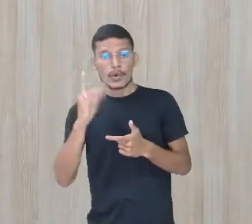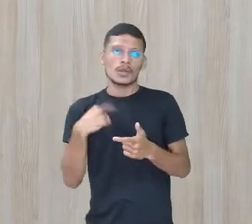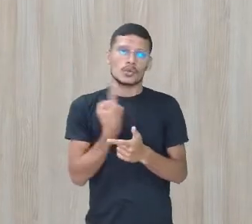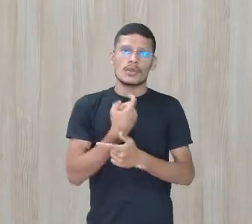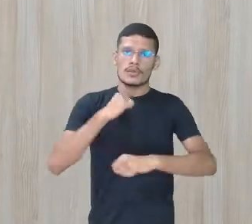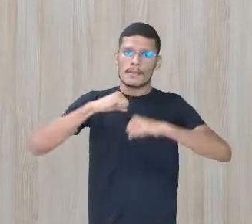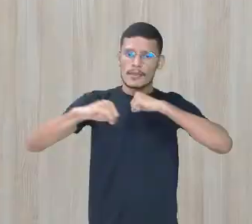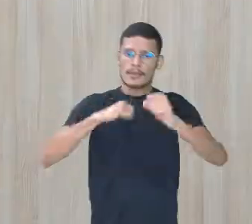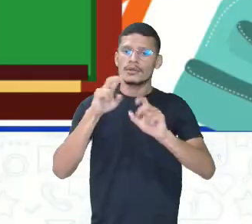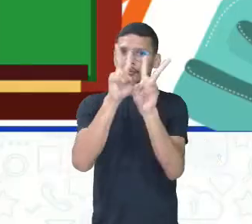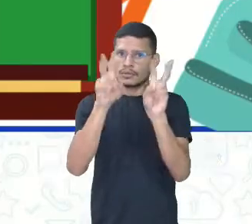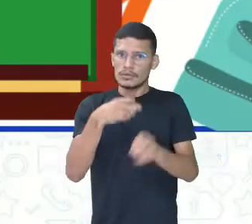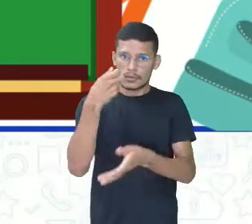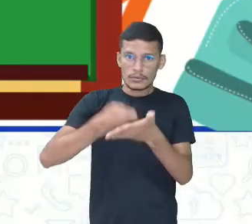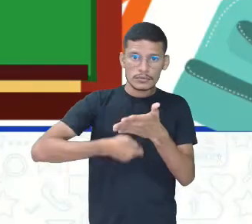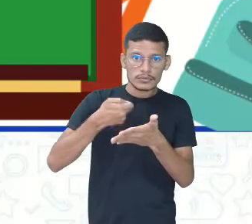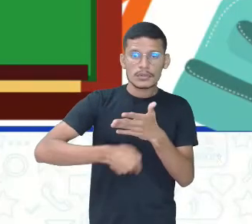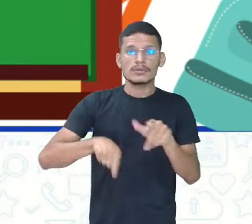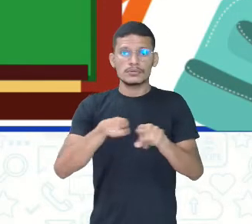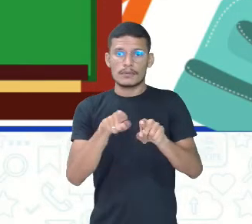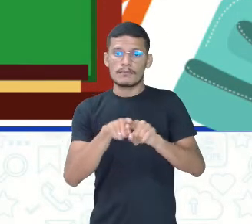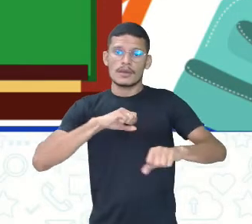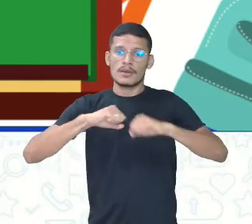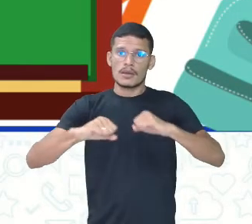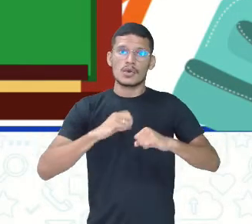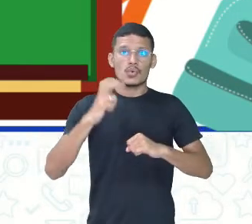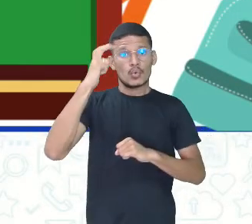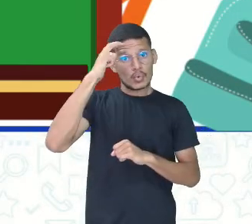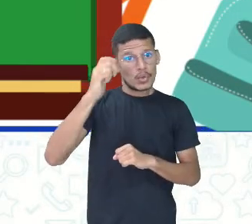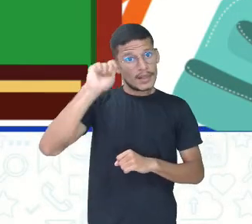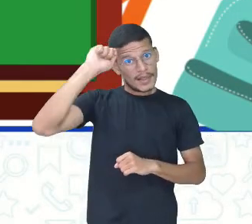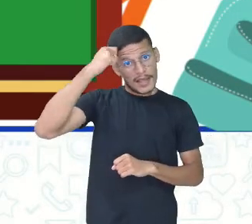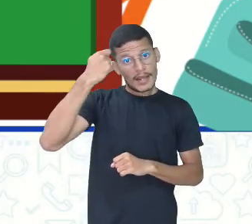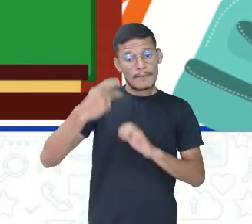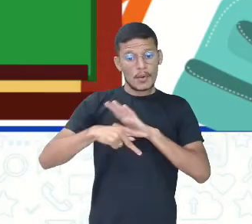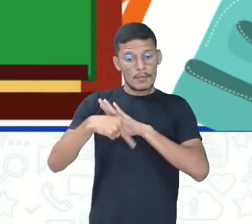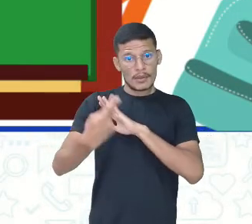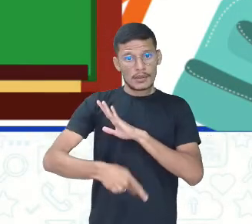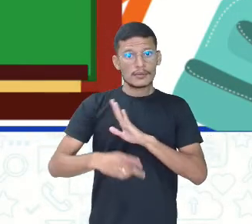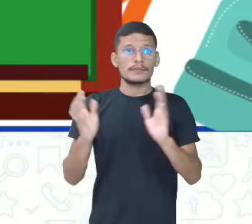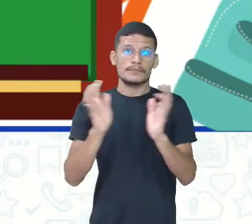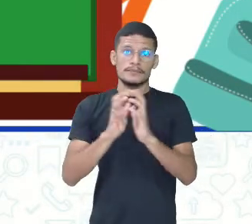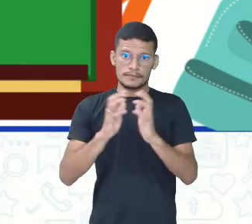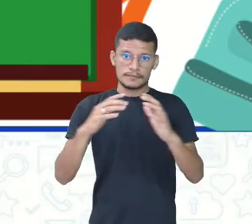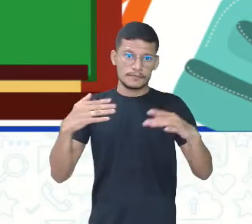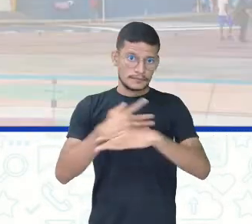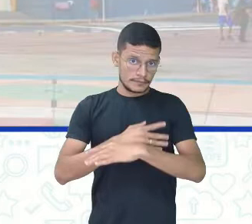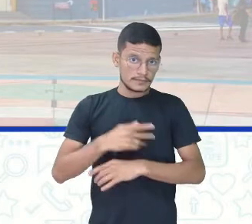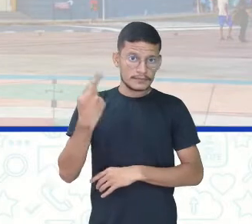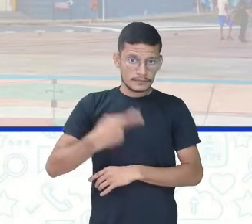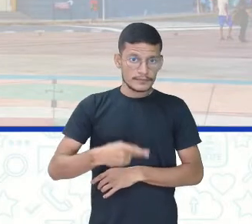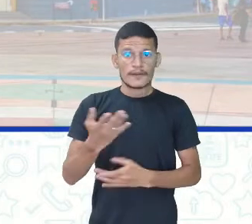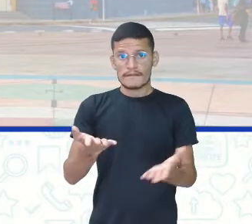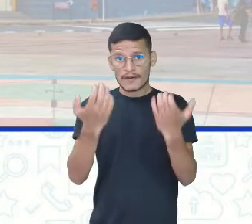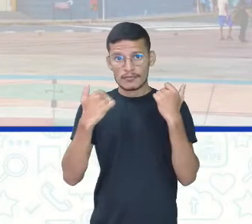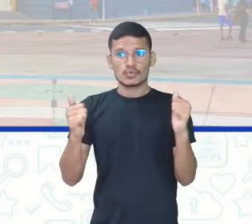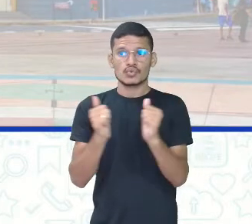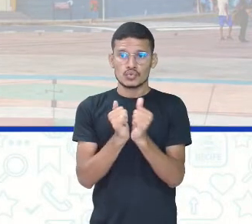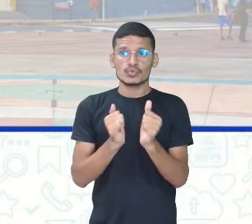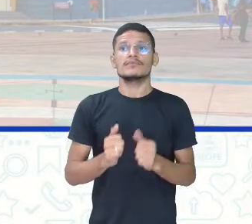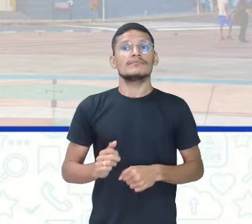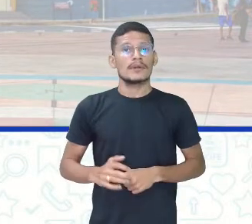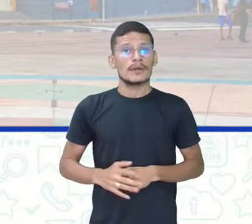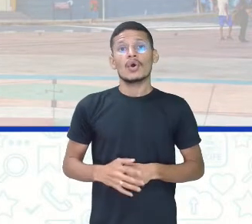a resistência, debater a cultura negra, né, aqui na cidade do Recife. Então vamos embora, como o robozinho